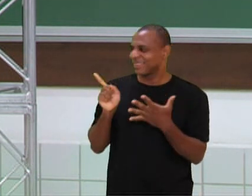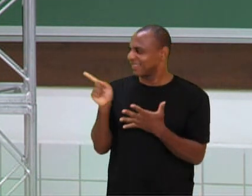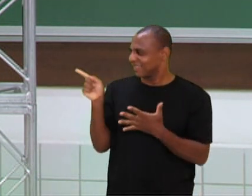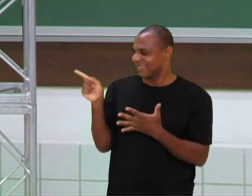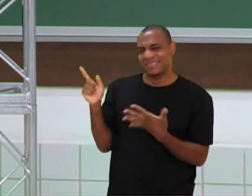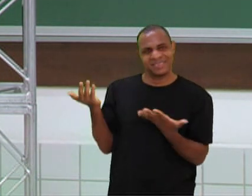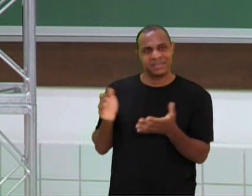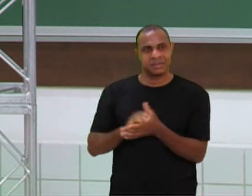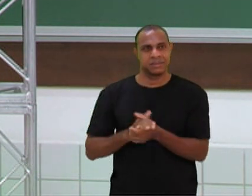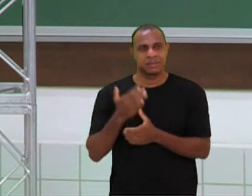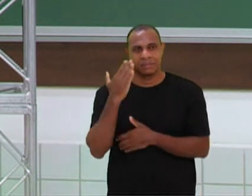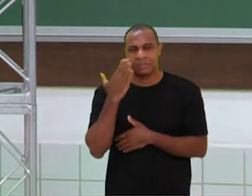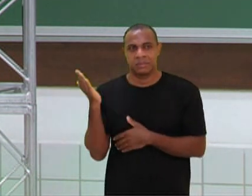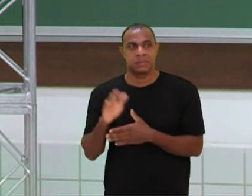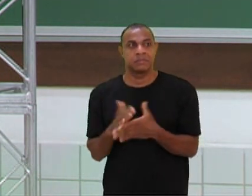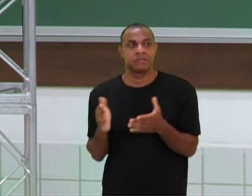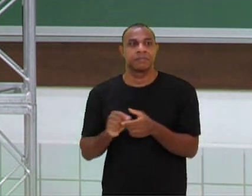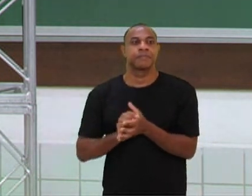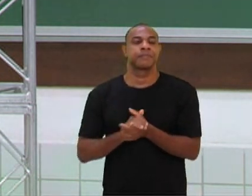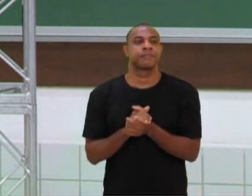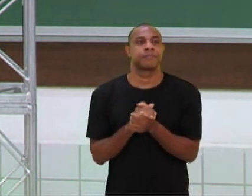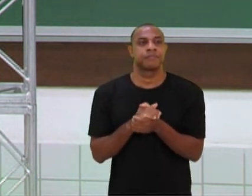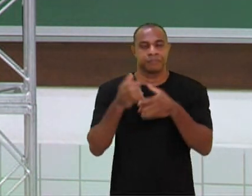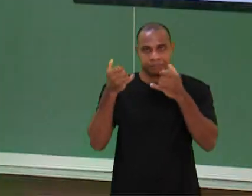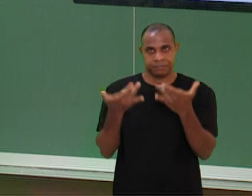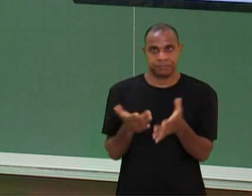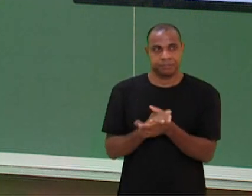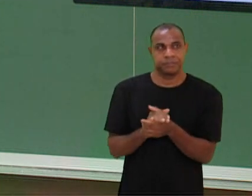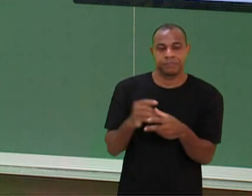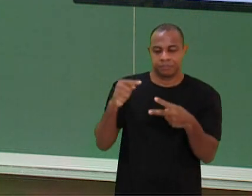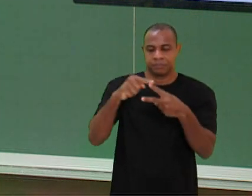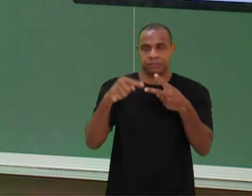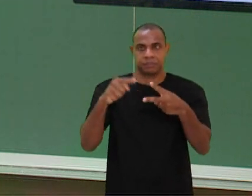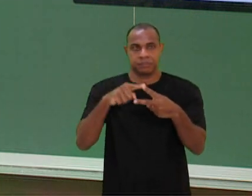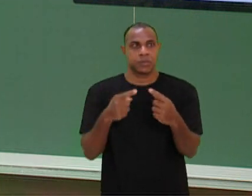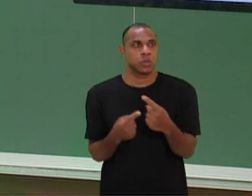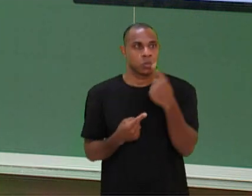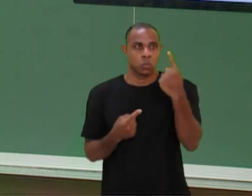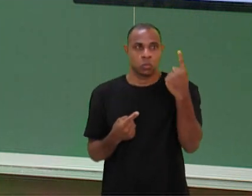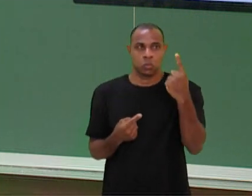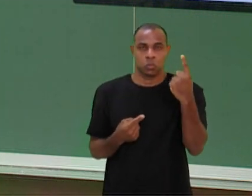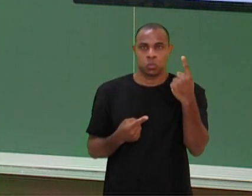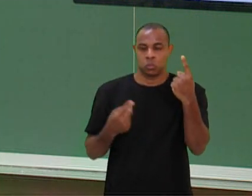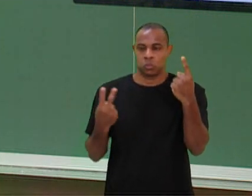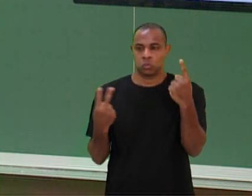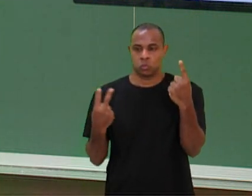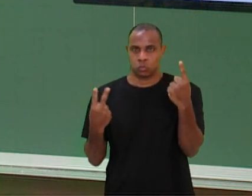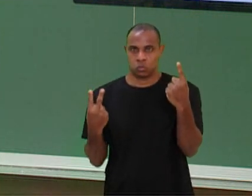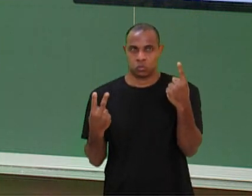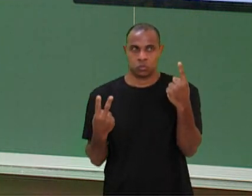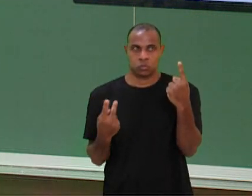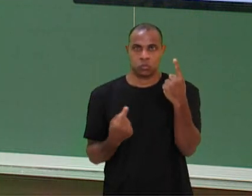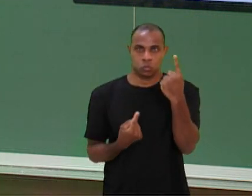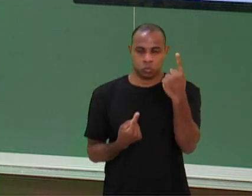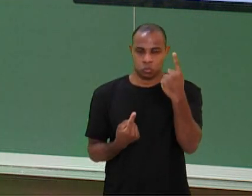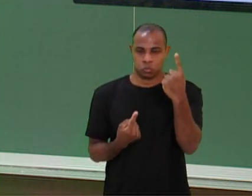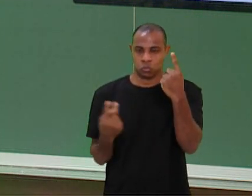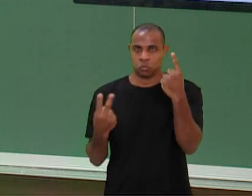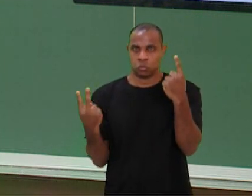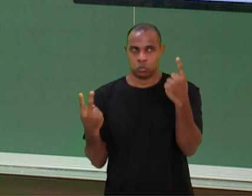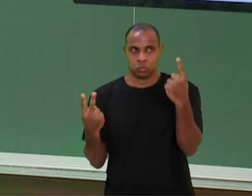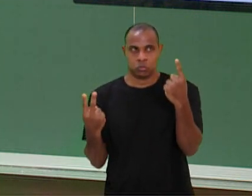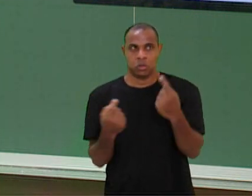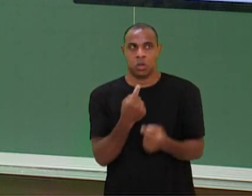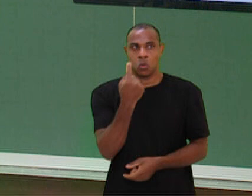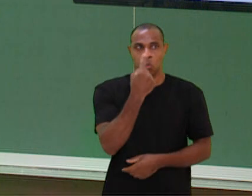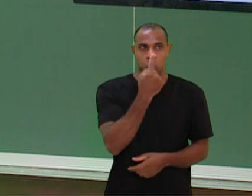dividir o exercício em duas partes. Eu vou falar aqui que existe a parte 1 e a parte 2. A parte 1, ele